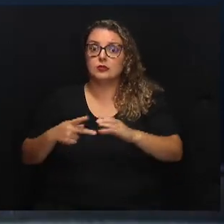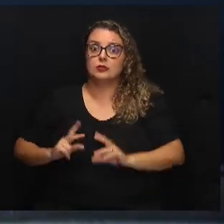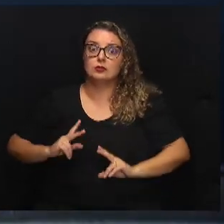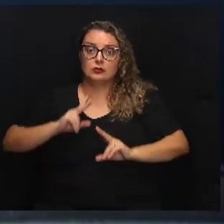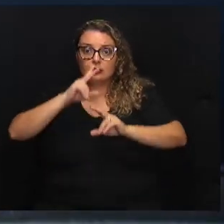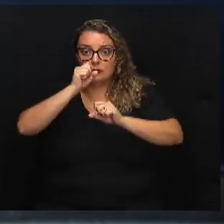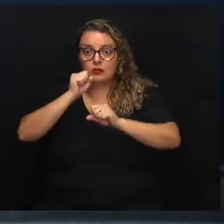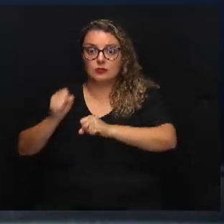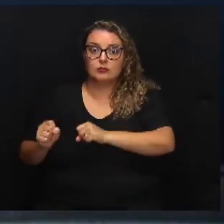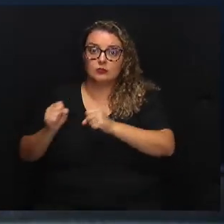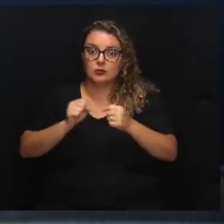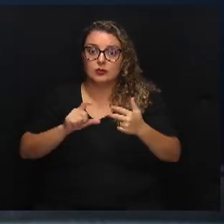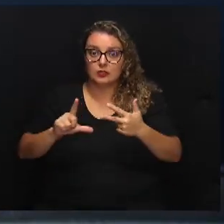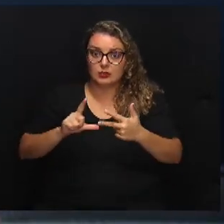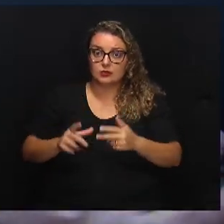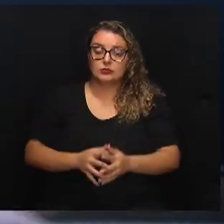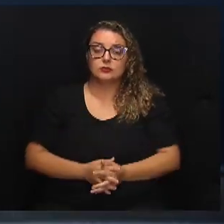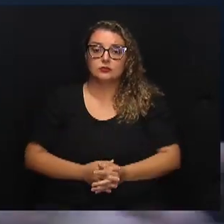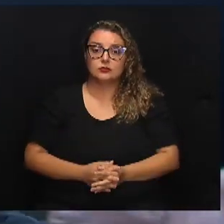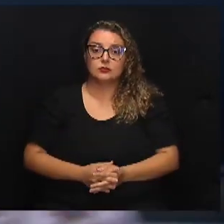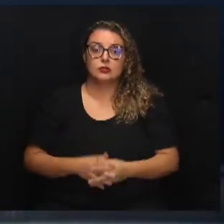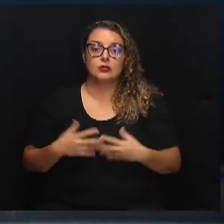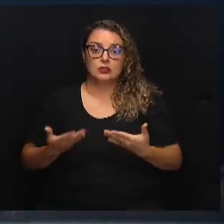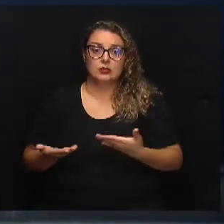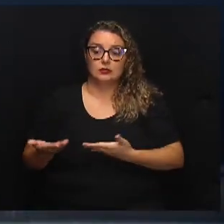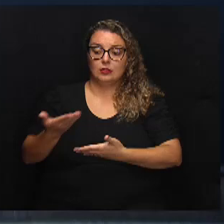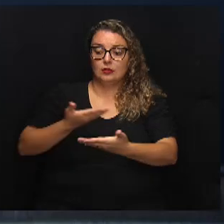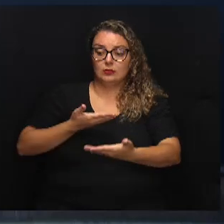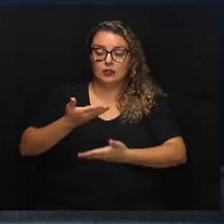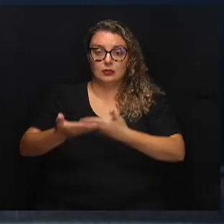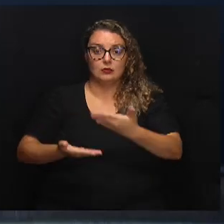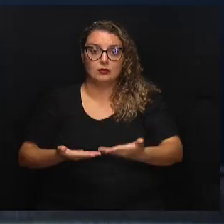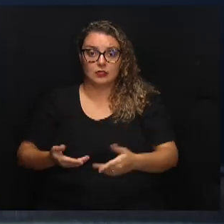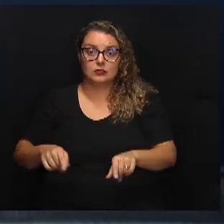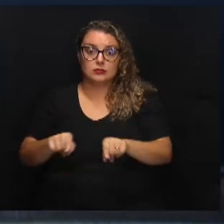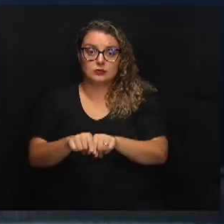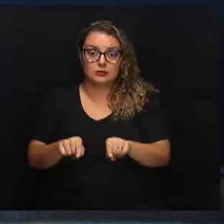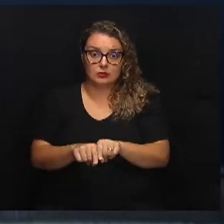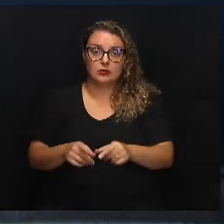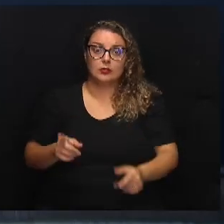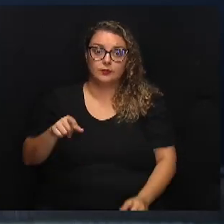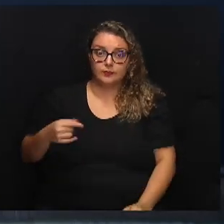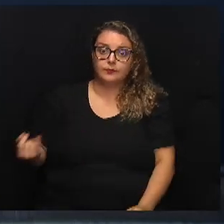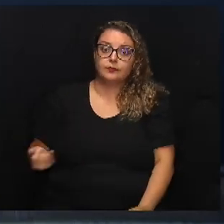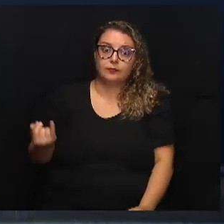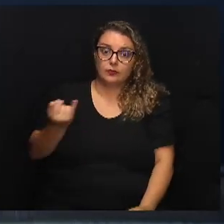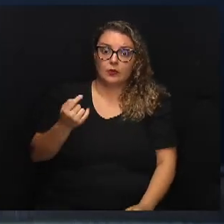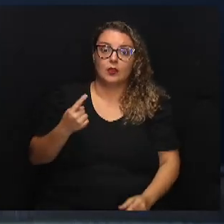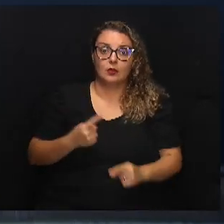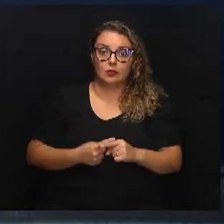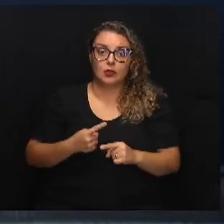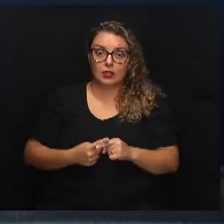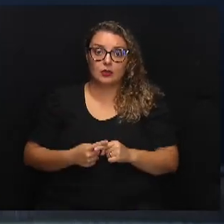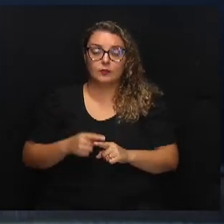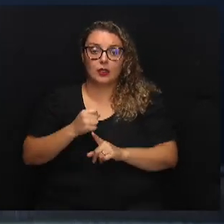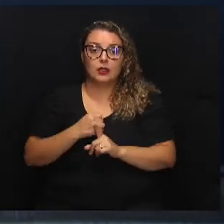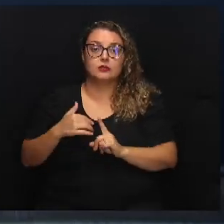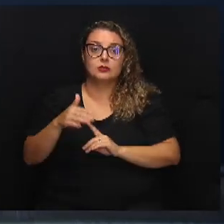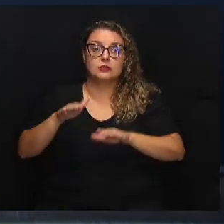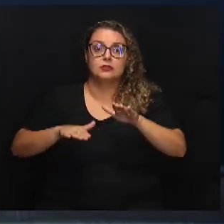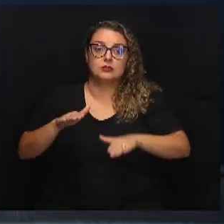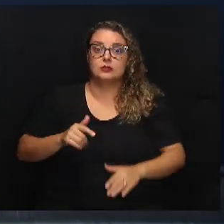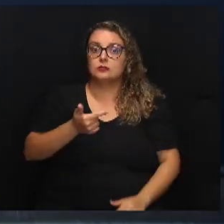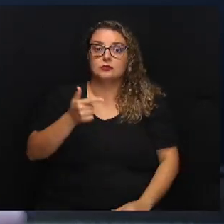fortalecimento do Poder Legislativo. Então, essa troca, inclusive, ela é fundamental, porque a sociedade muitas vezes não